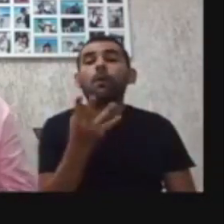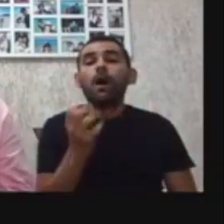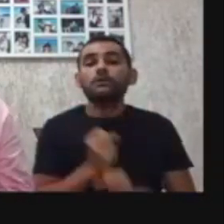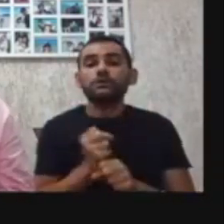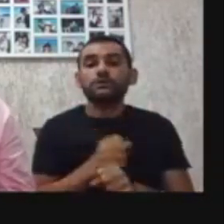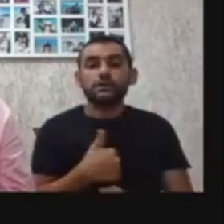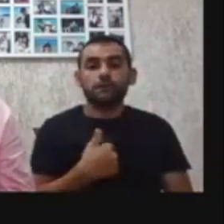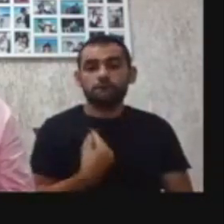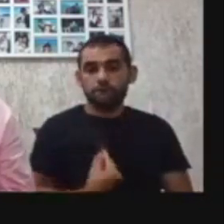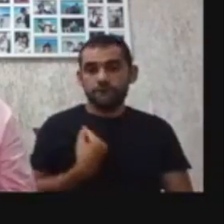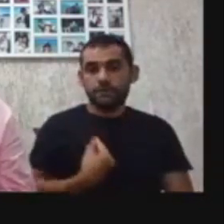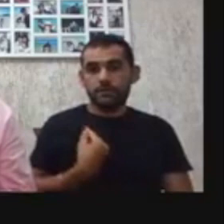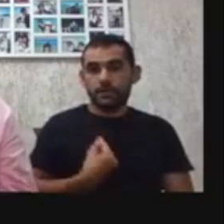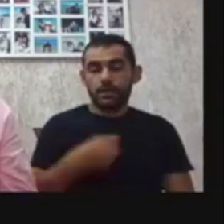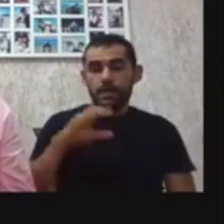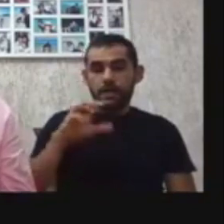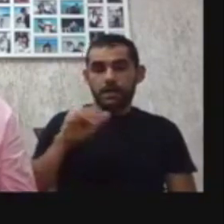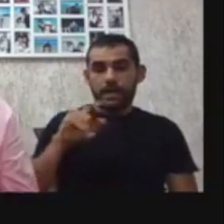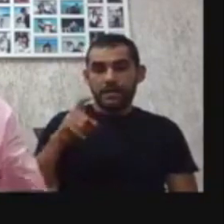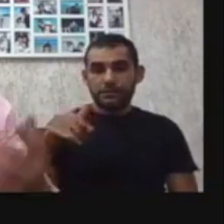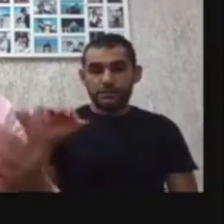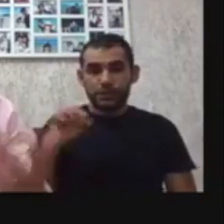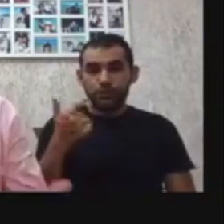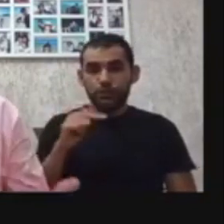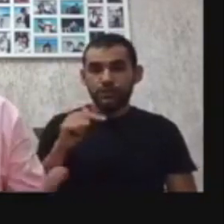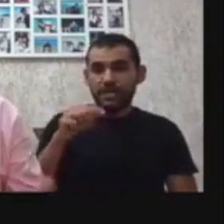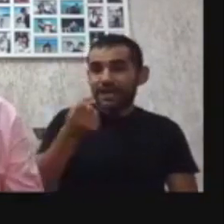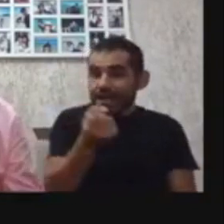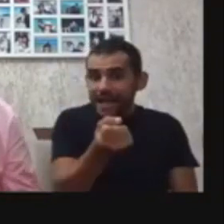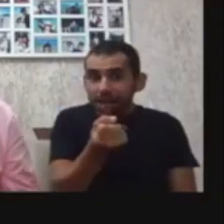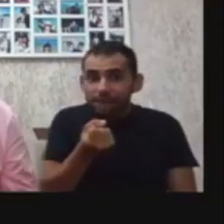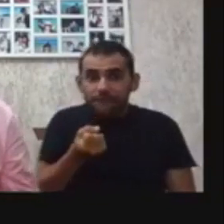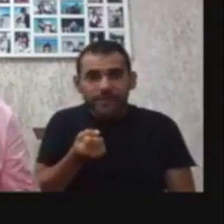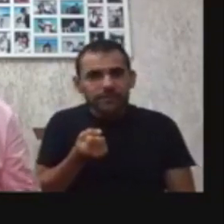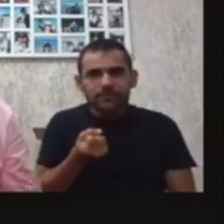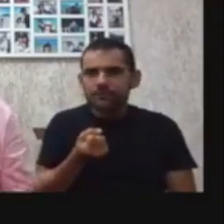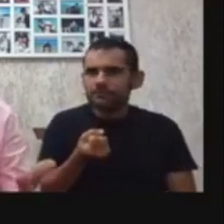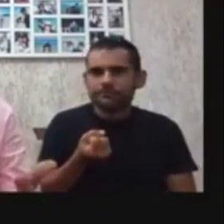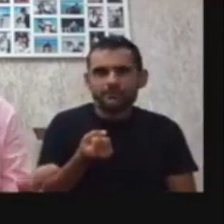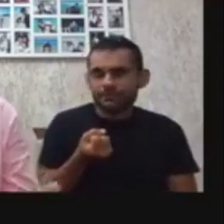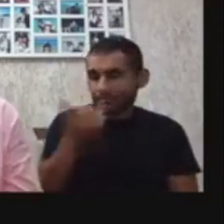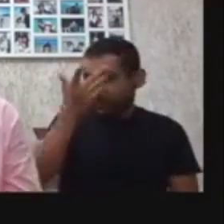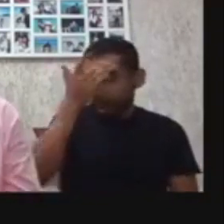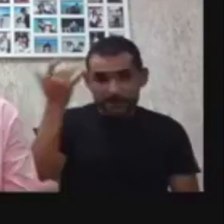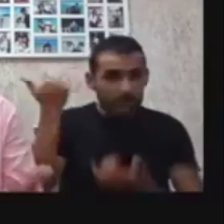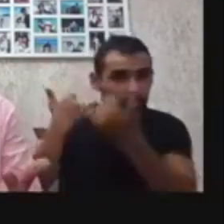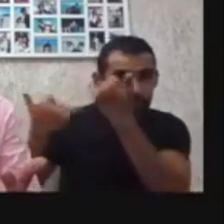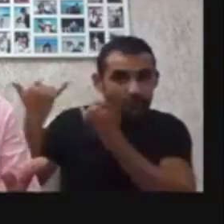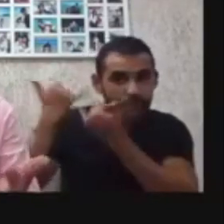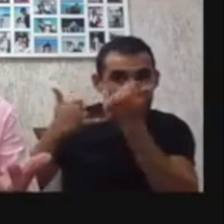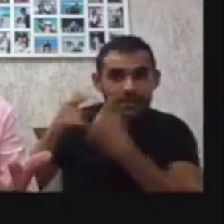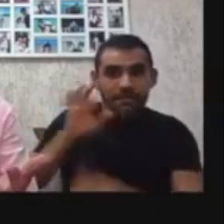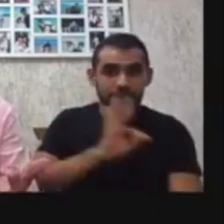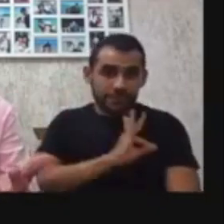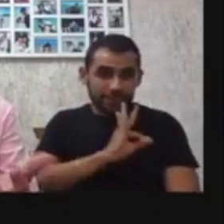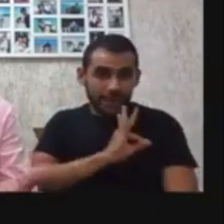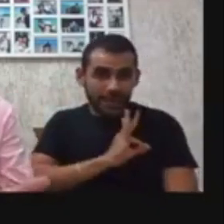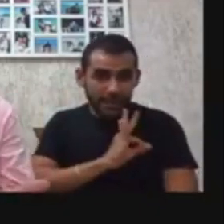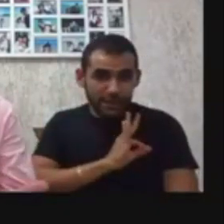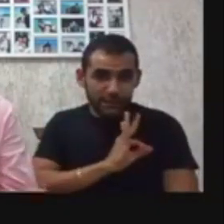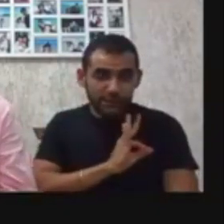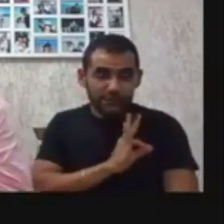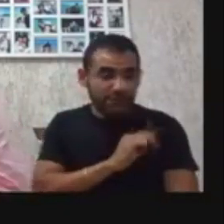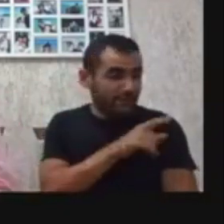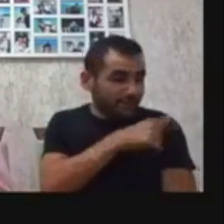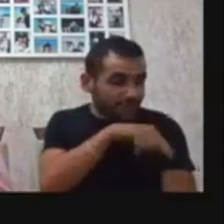não tem gaveta. Você entendeu? Então, Adriano, a gente precisa ouvir essas pessoas. Eles são técnicos, eles buscam a